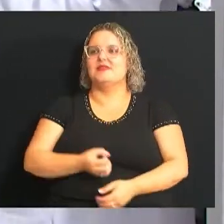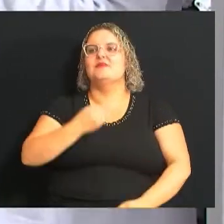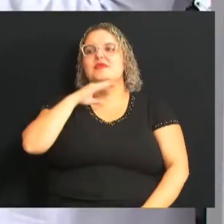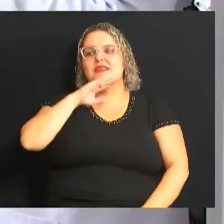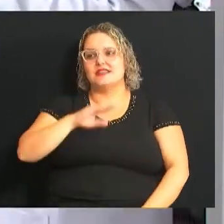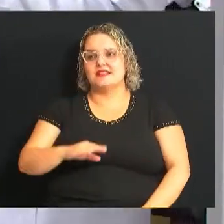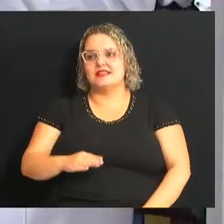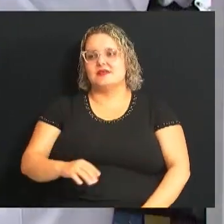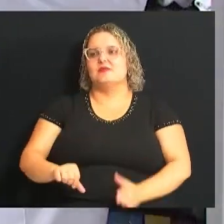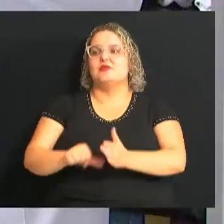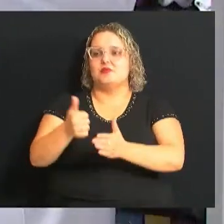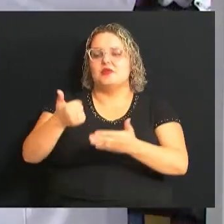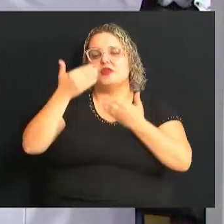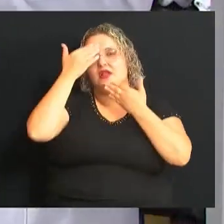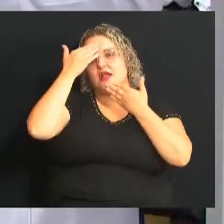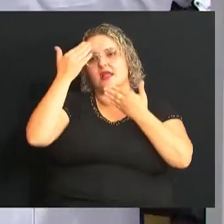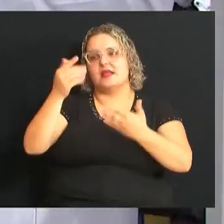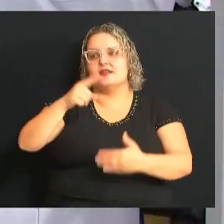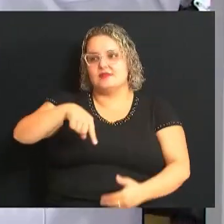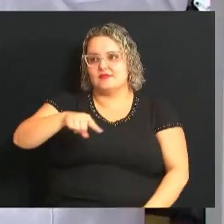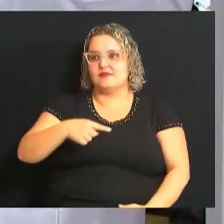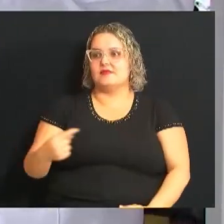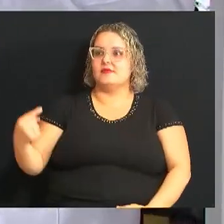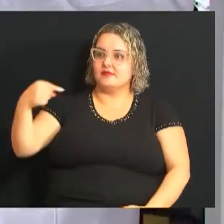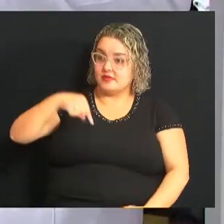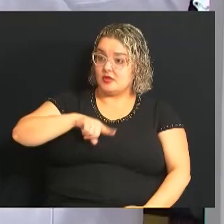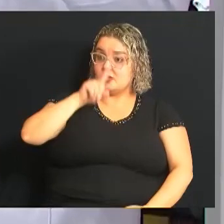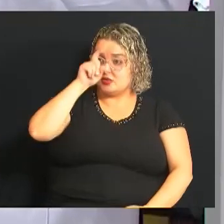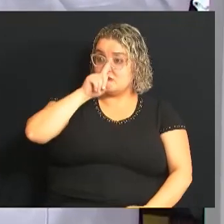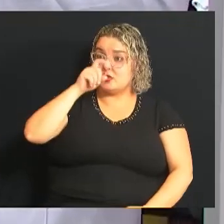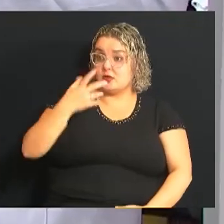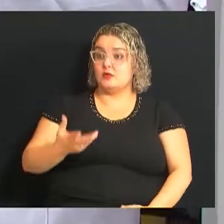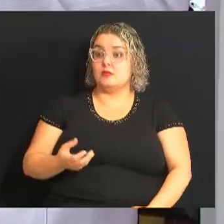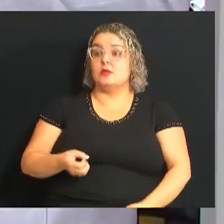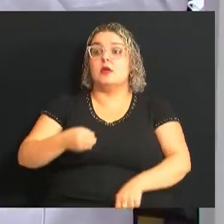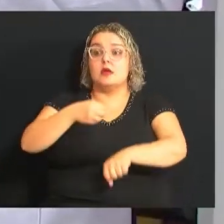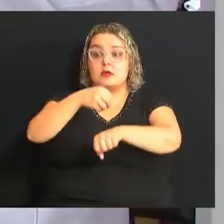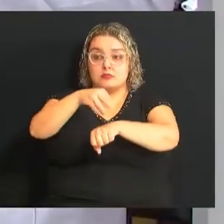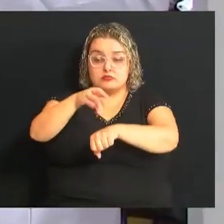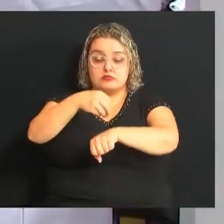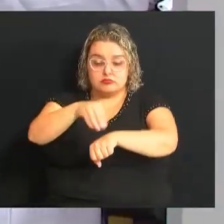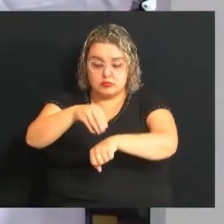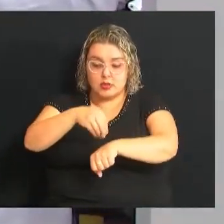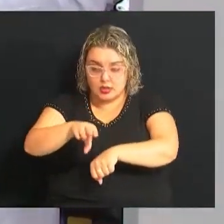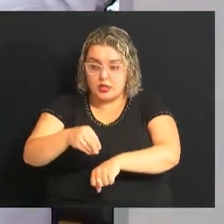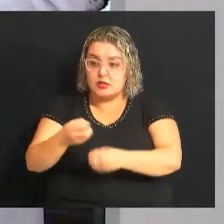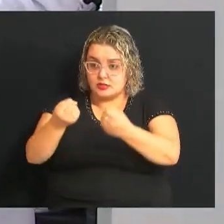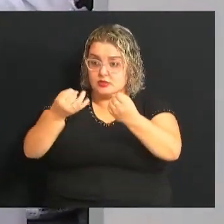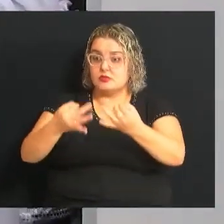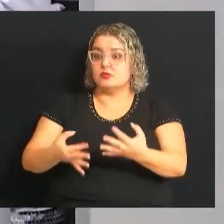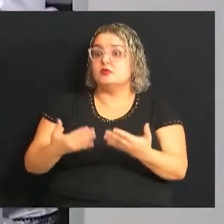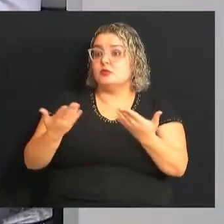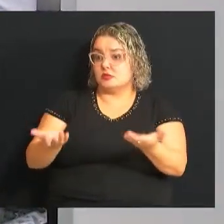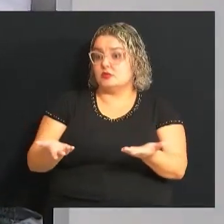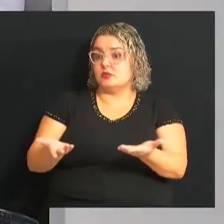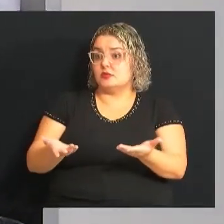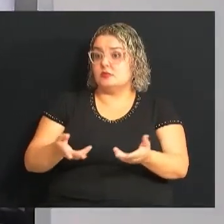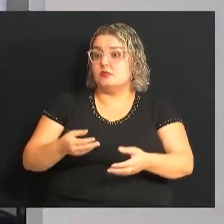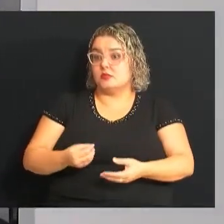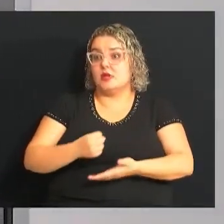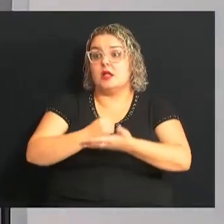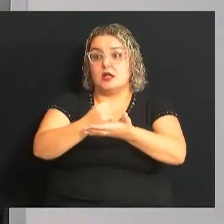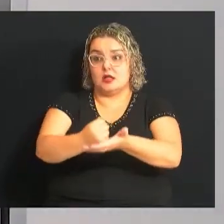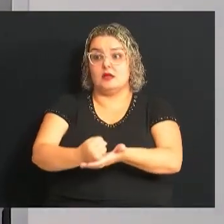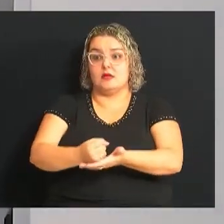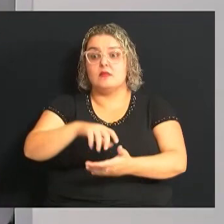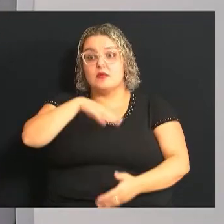Primeiramente, agradecer a vocês de virem até aqui ao hospital. Hoje a gente vai passar algumas orientações sobre levar os animais até a